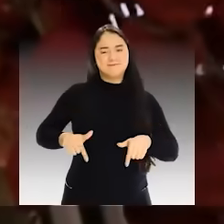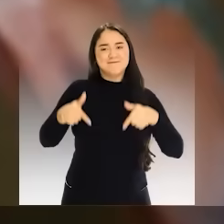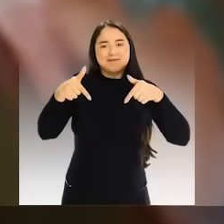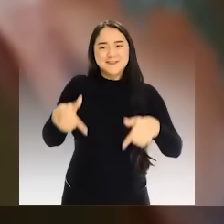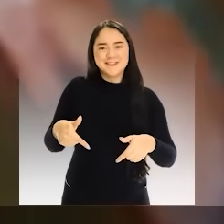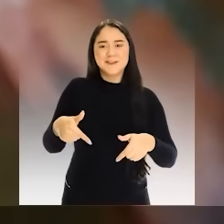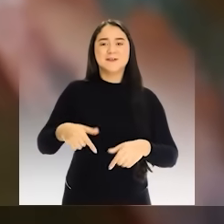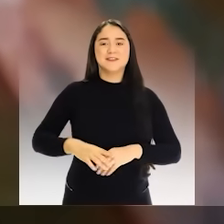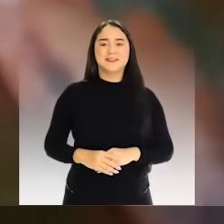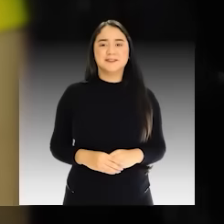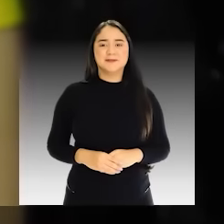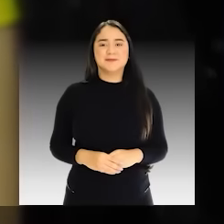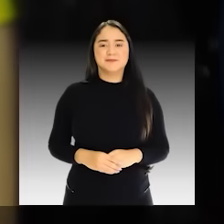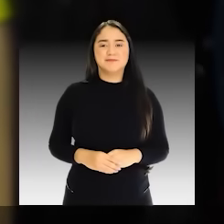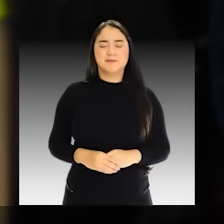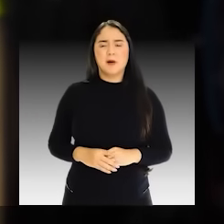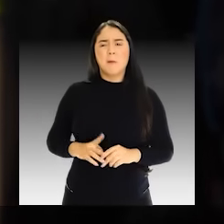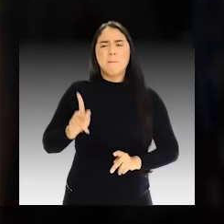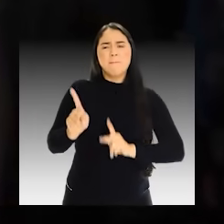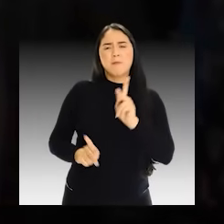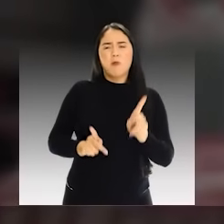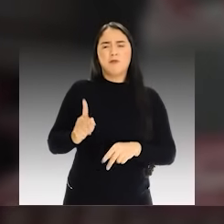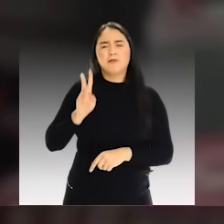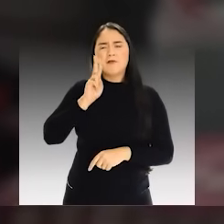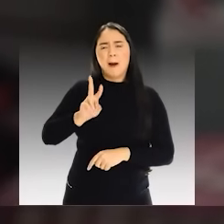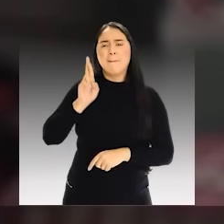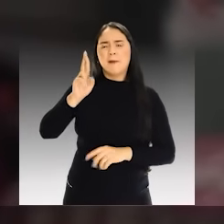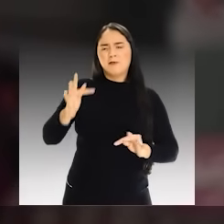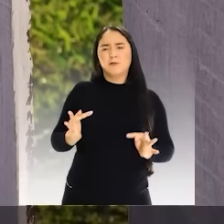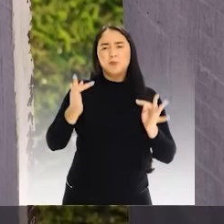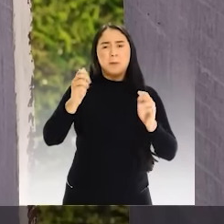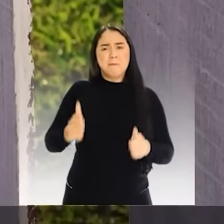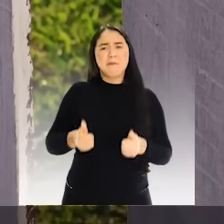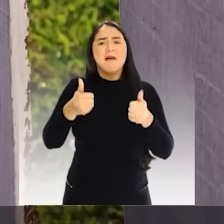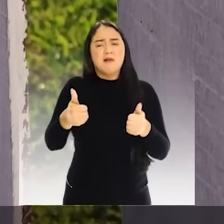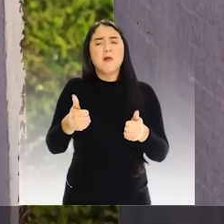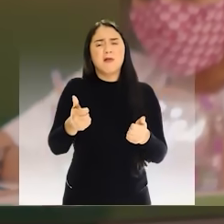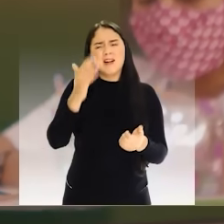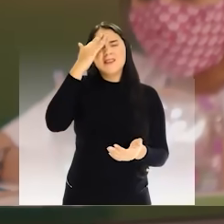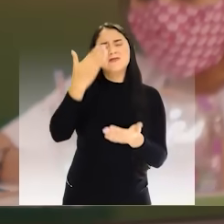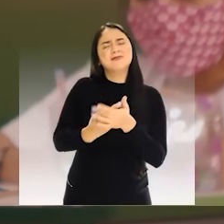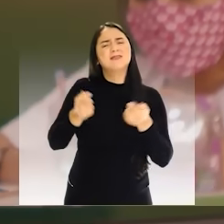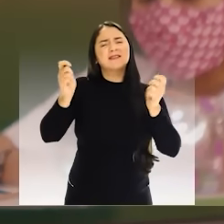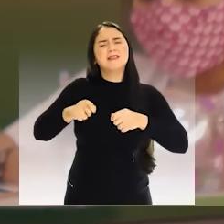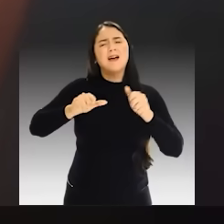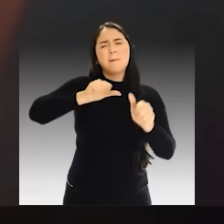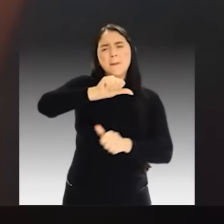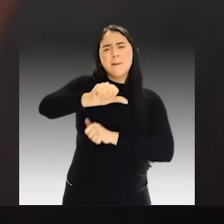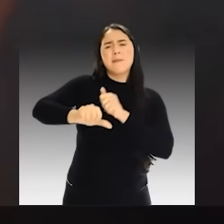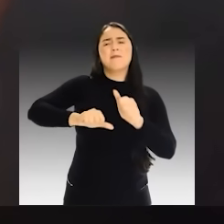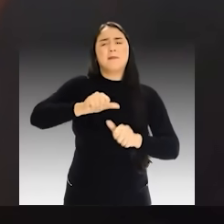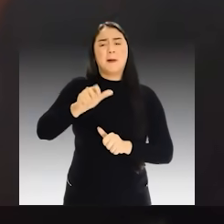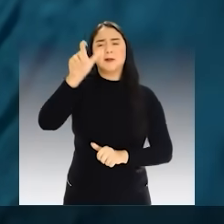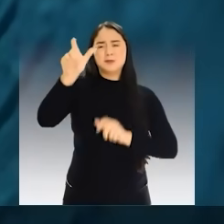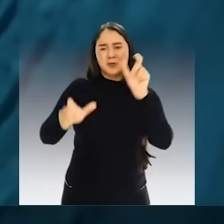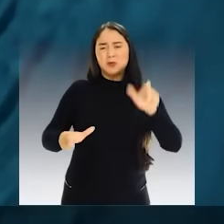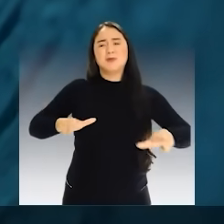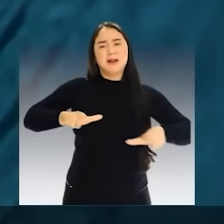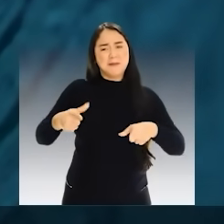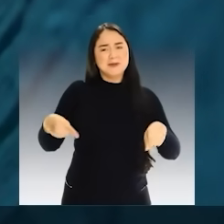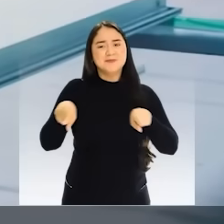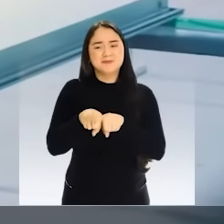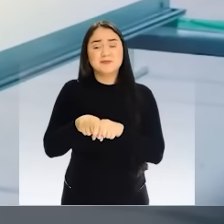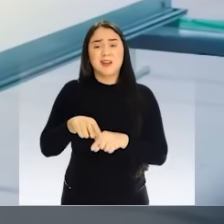empreendedora e que vai à luta um povo que olha para frente acredita que o futuro se constrói com pessoas e